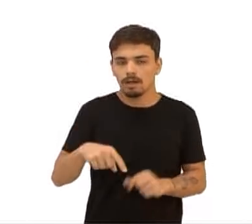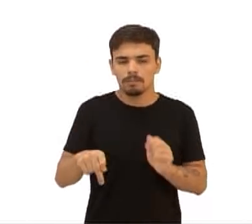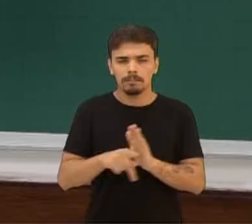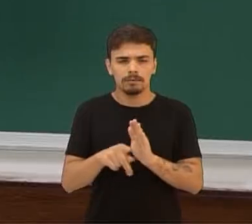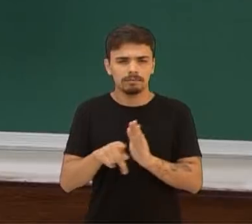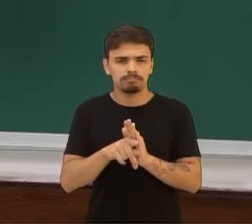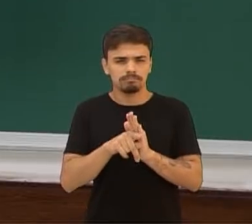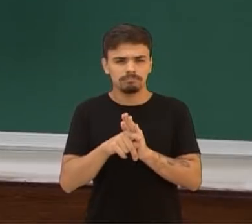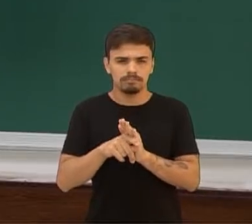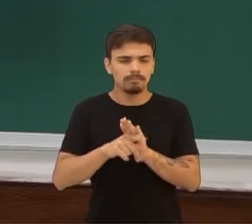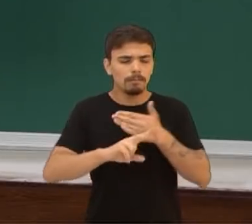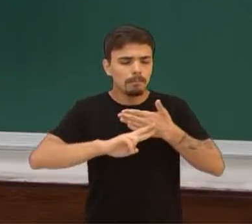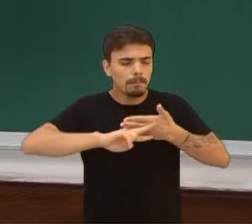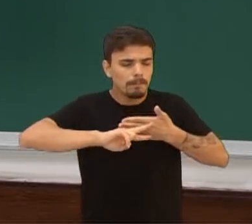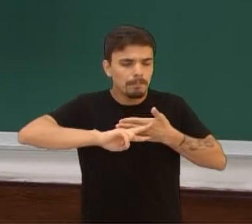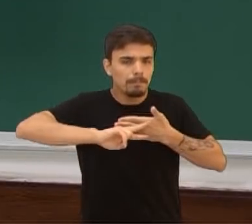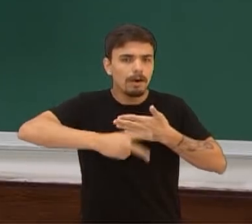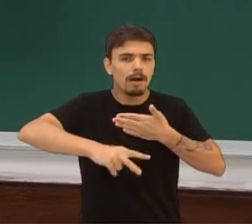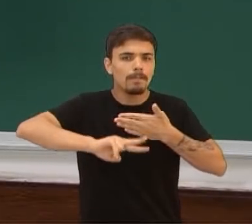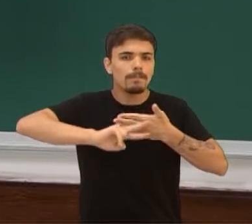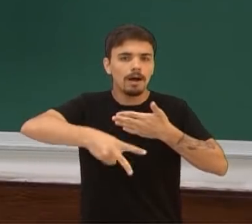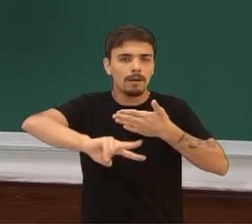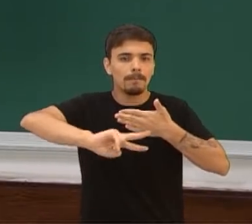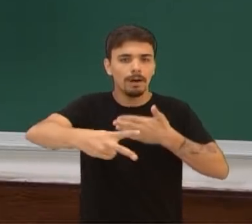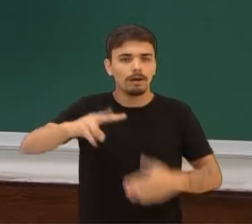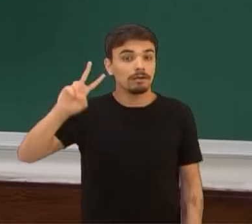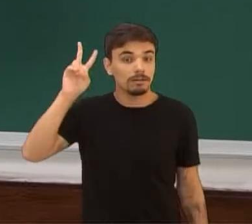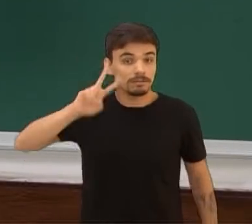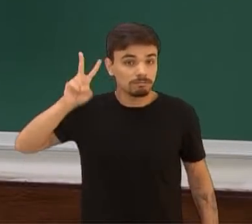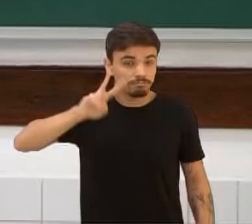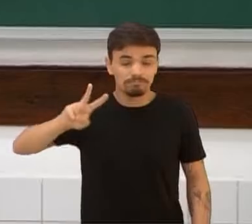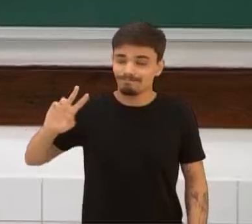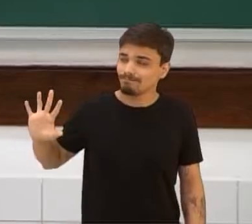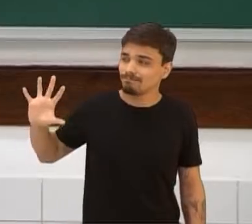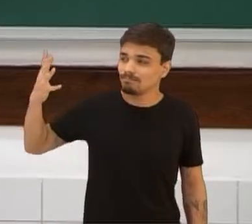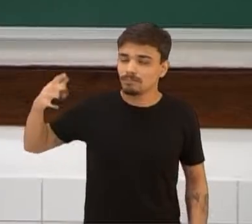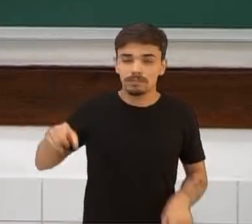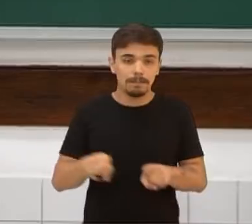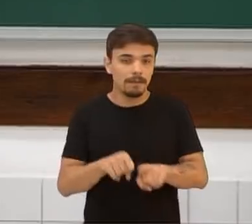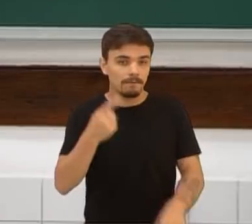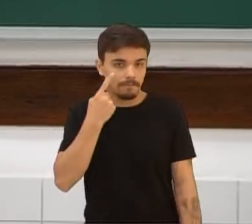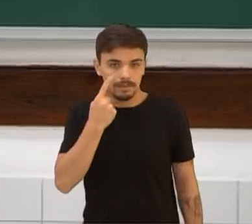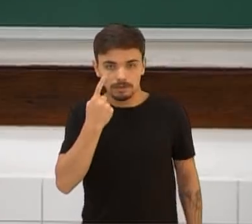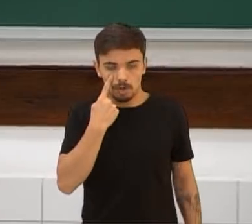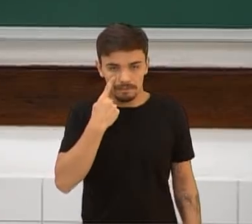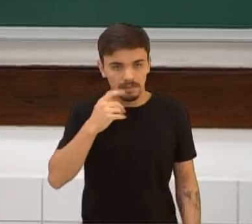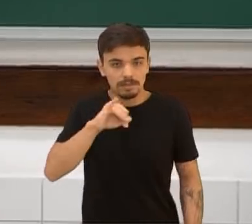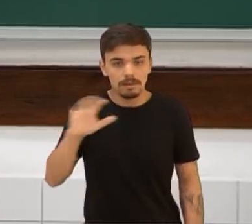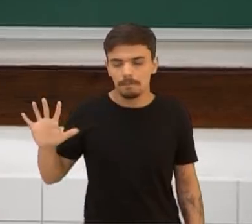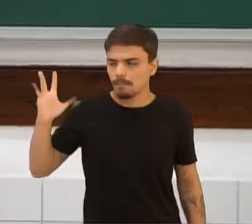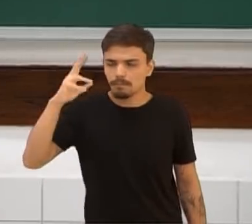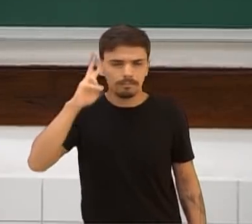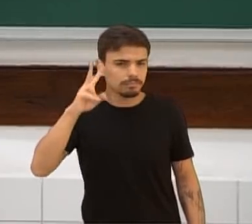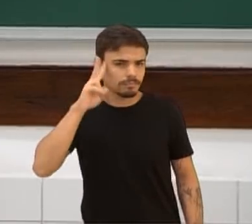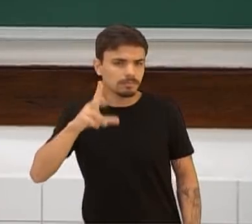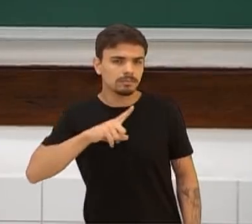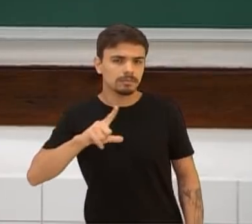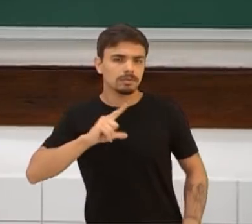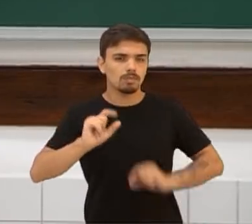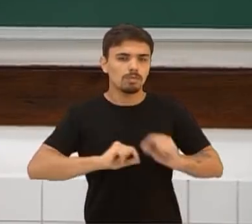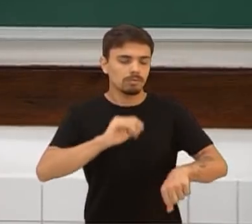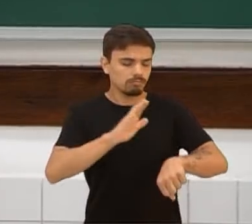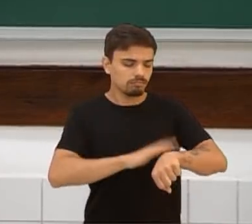uma consequência de vários fatos históricos. Veja só, se um fato histórico ele tem